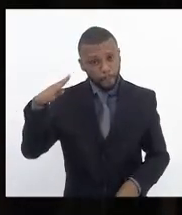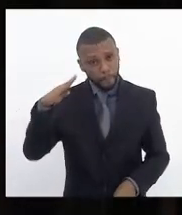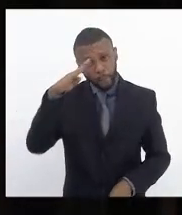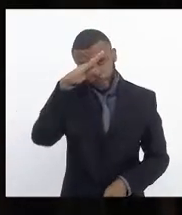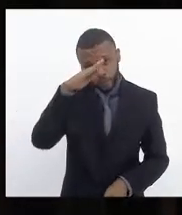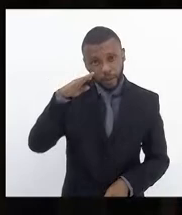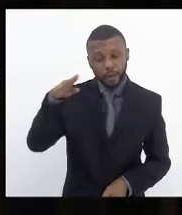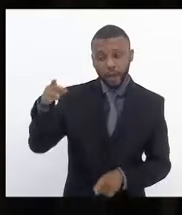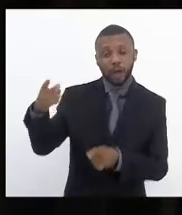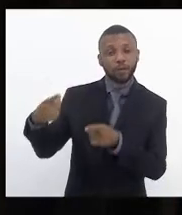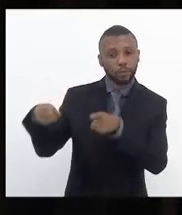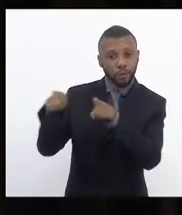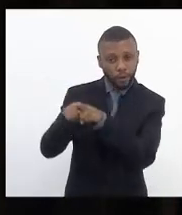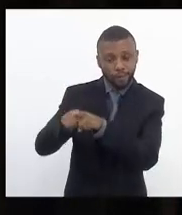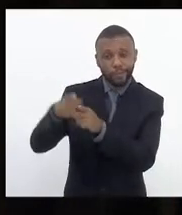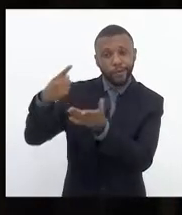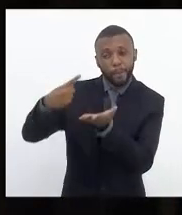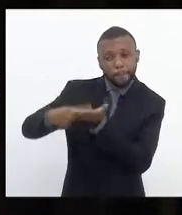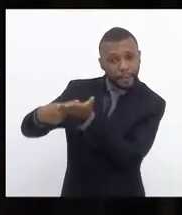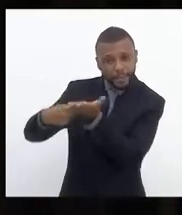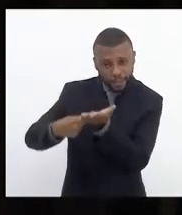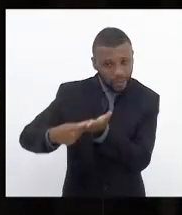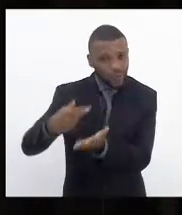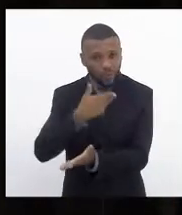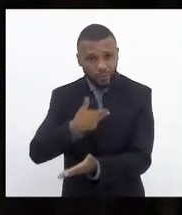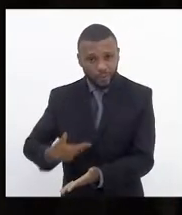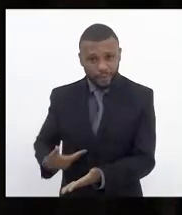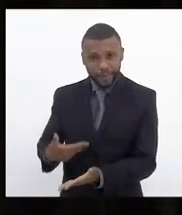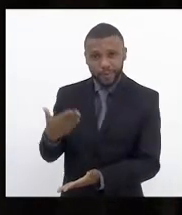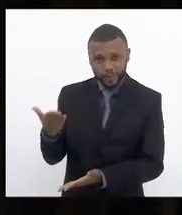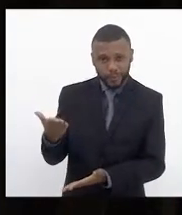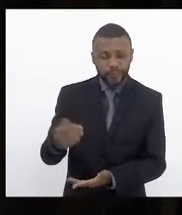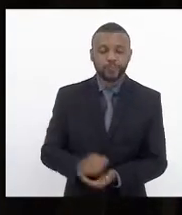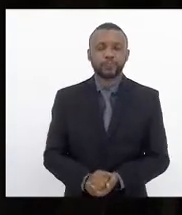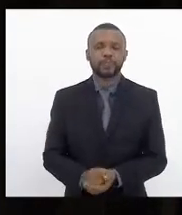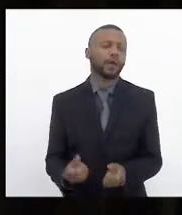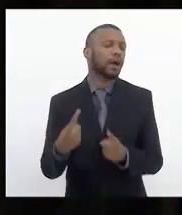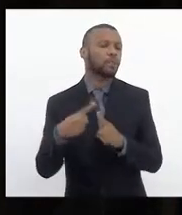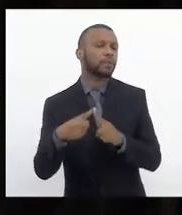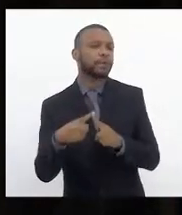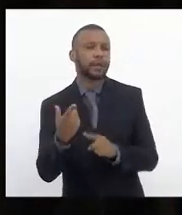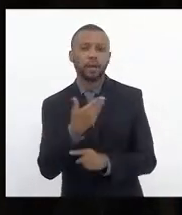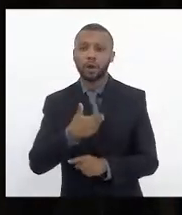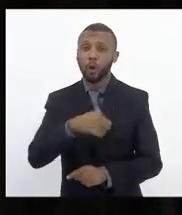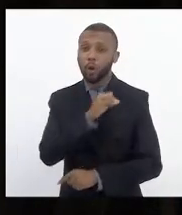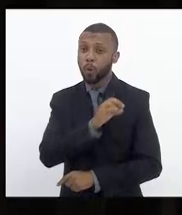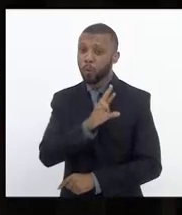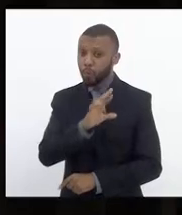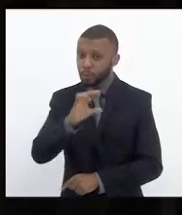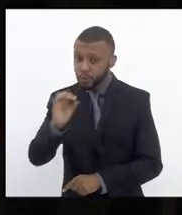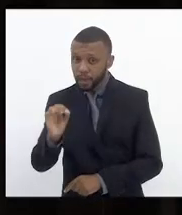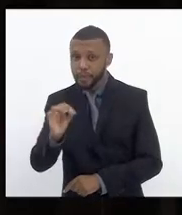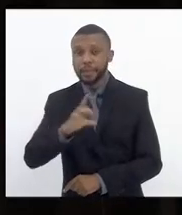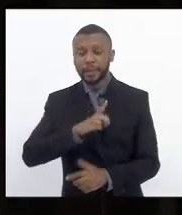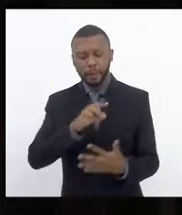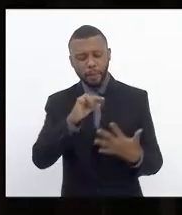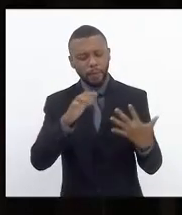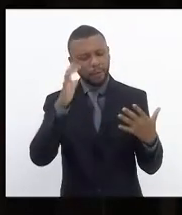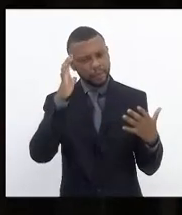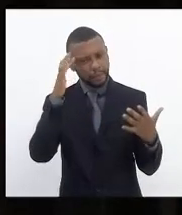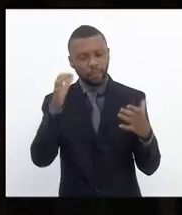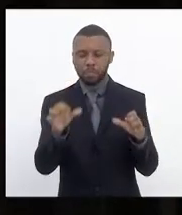que seu companheiro porque o Estado do Rio de Janeiro vive todas essas situações